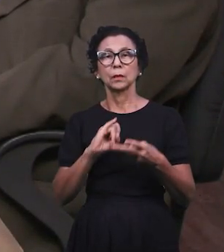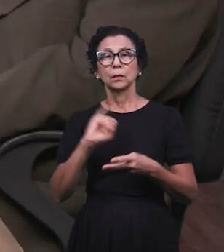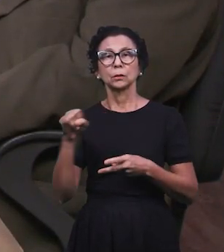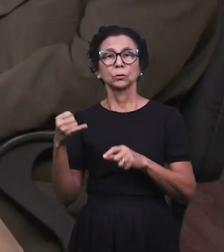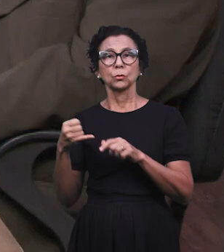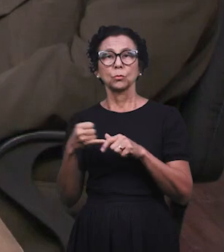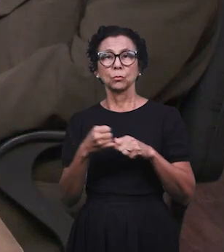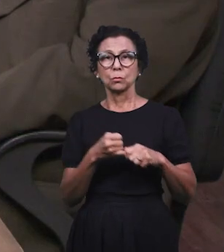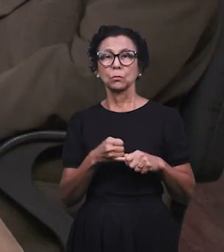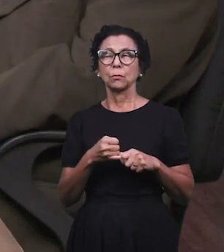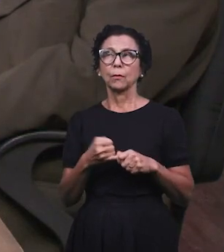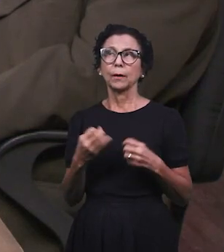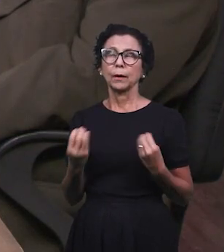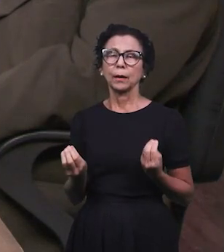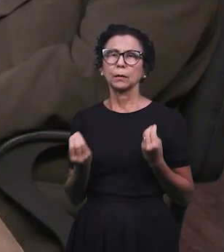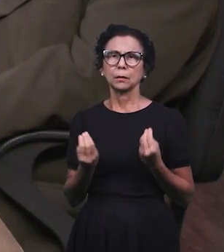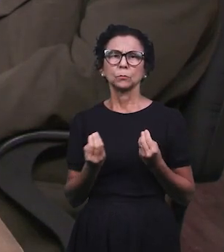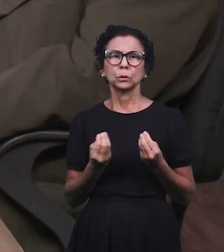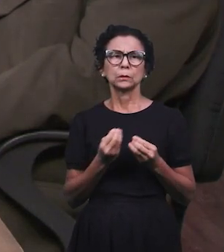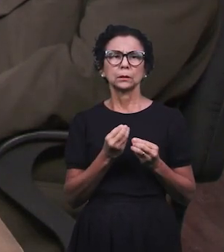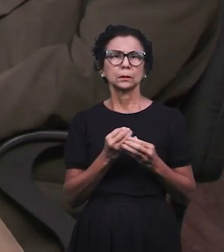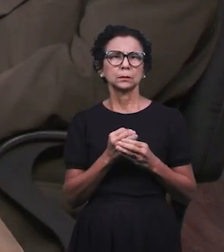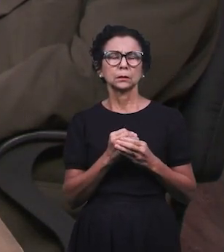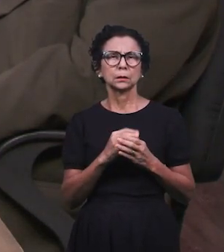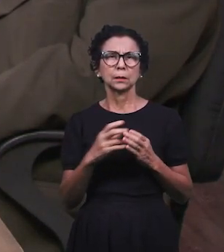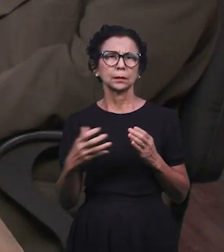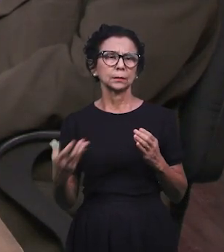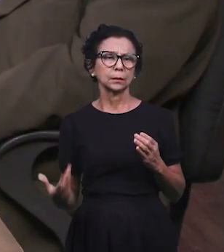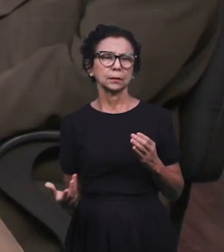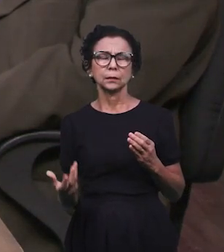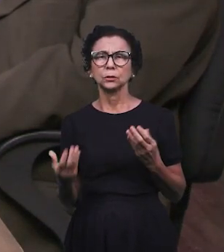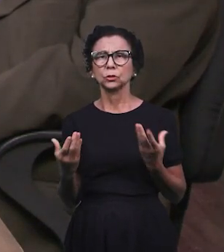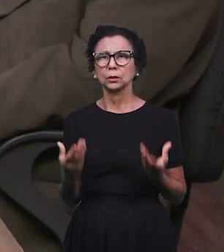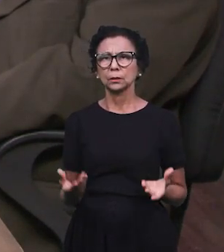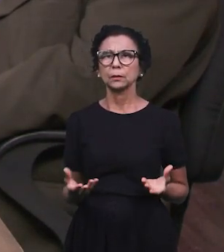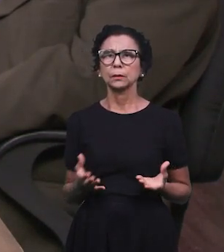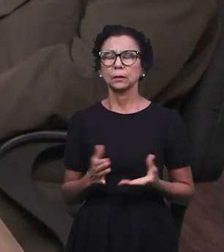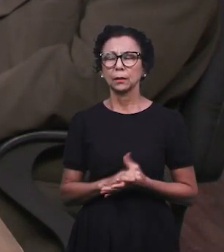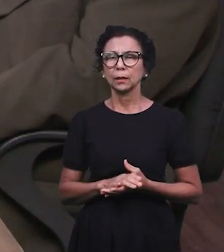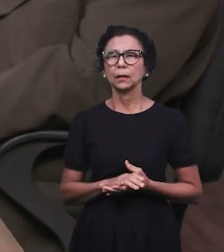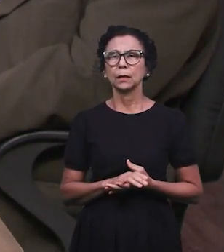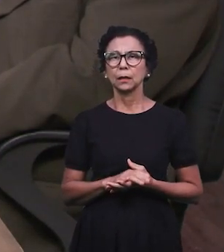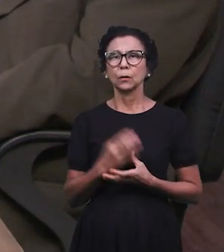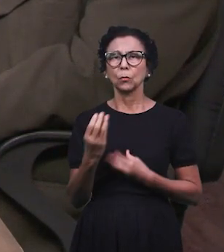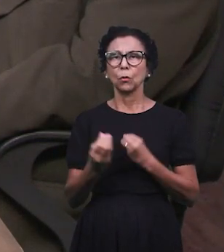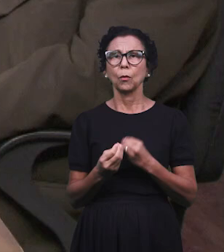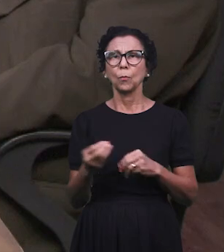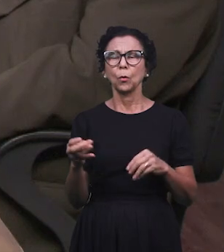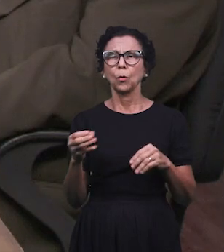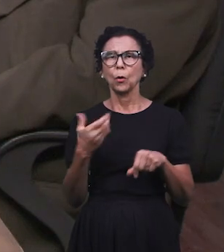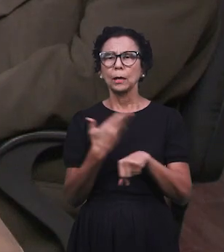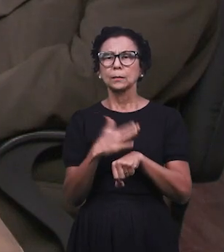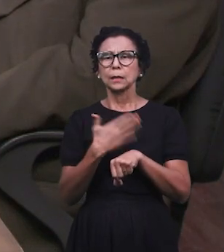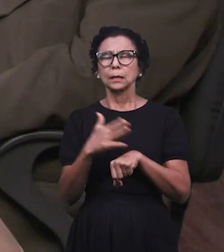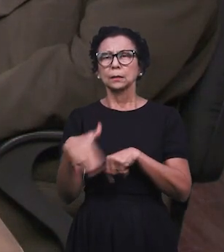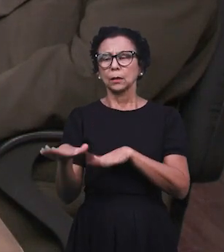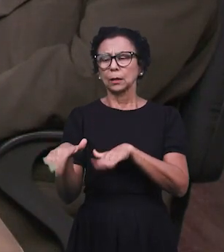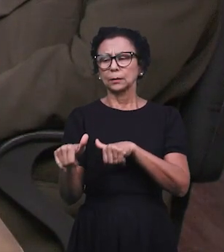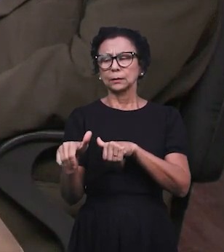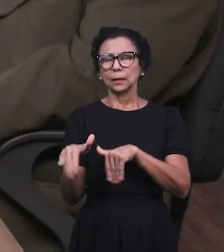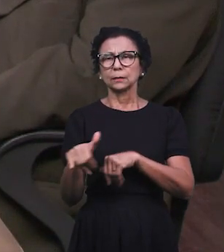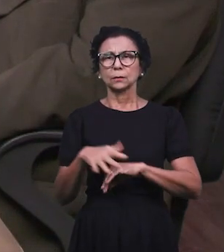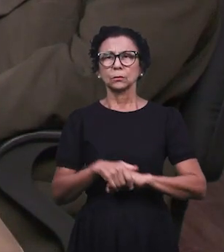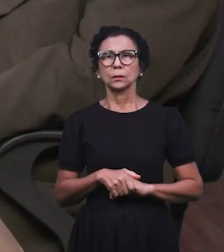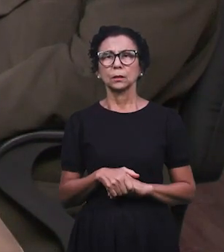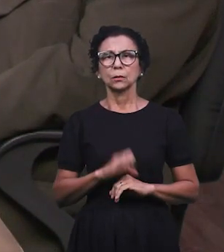de elementos que nós podemos encontrar naquilo que é o preparo realmente de um exército, né?